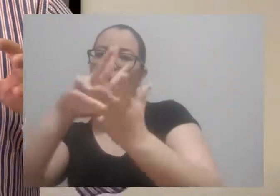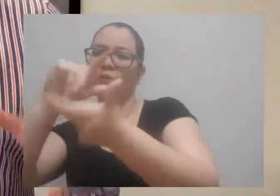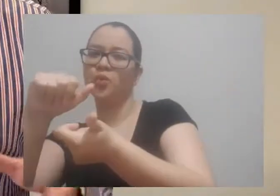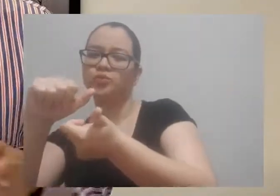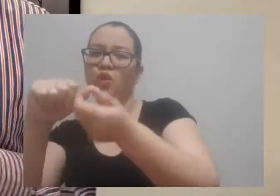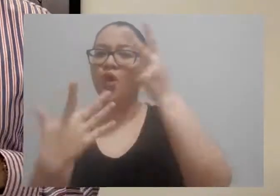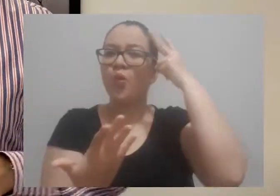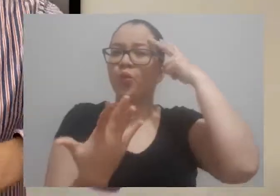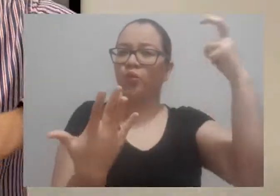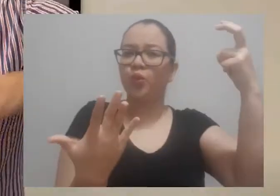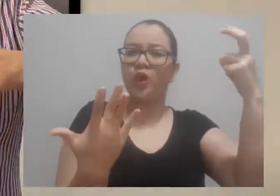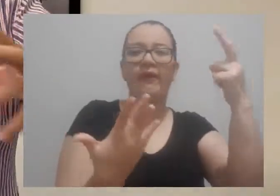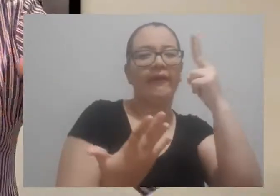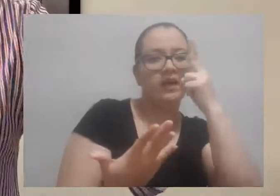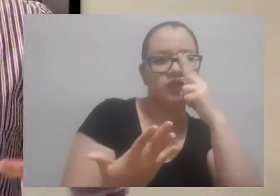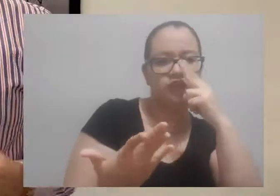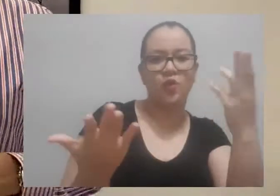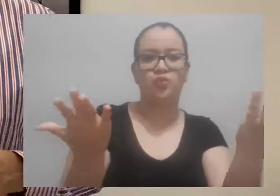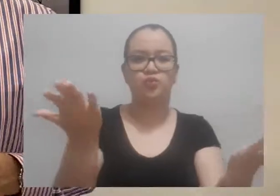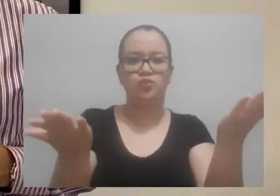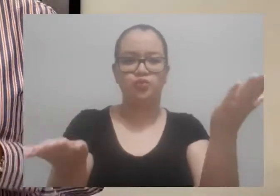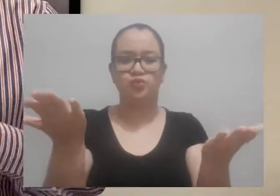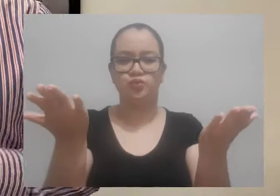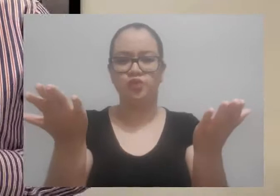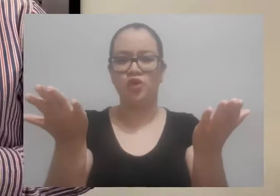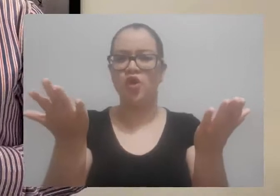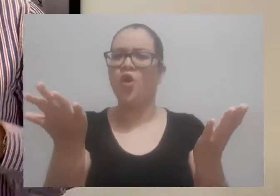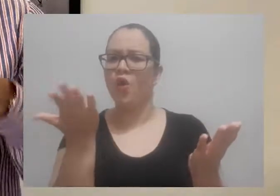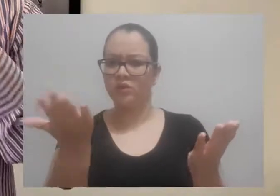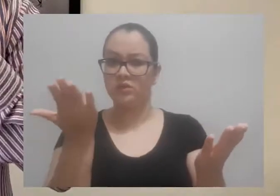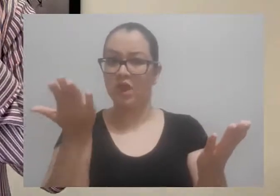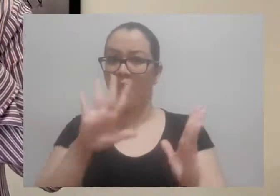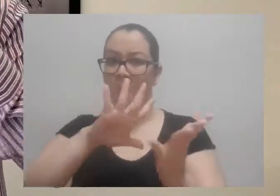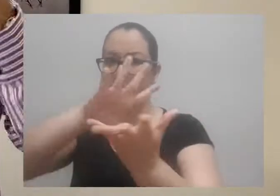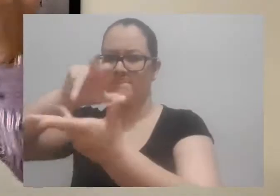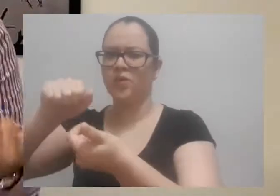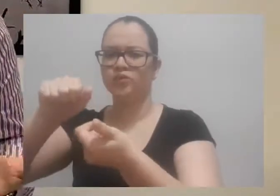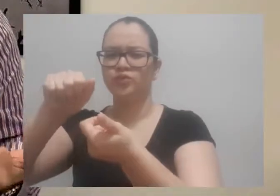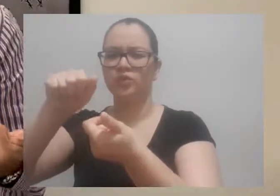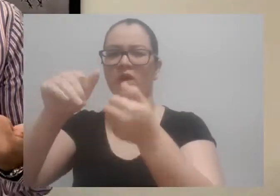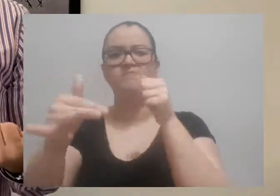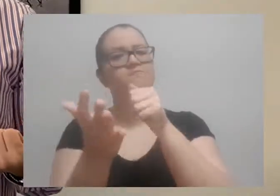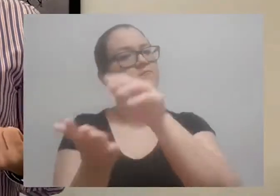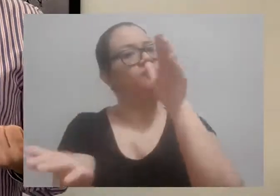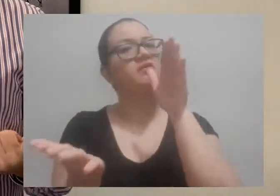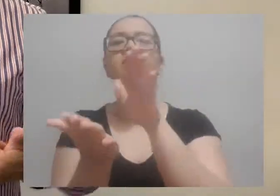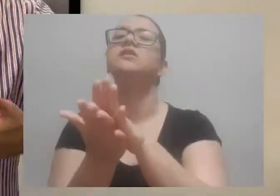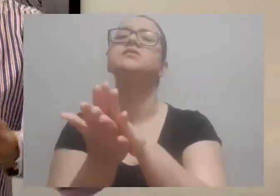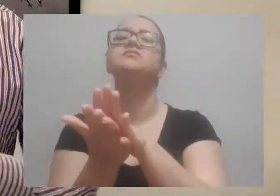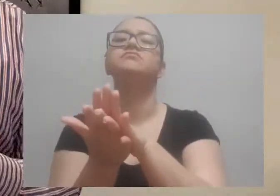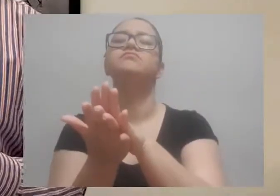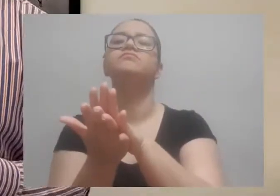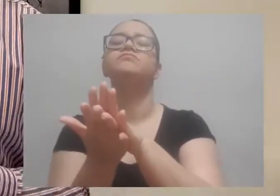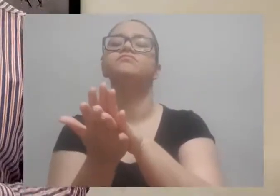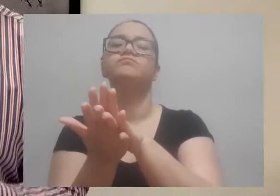do mundo? Qual é o método do mundo? É a retribuição, a vingança de um lado, certo?